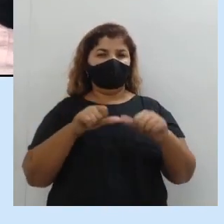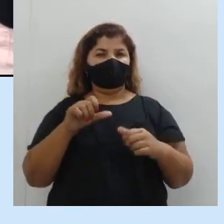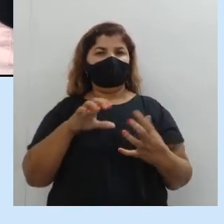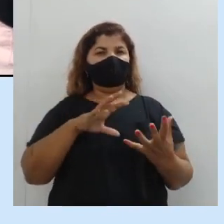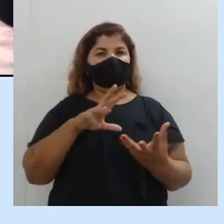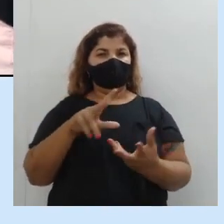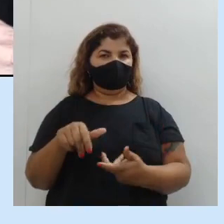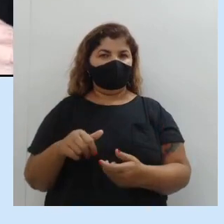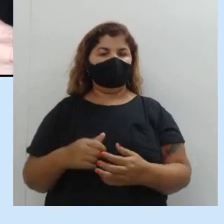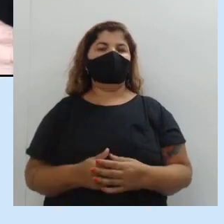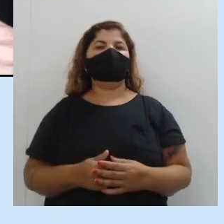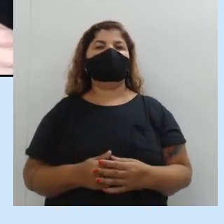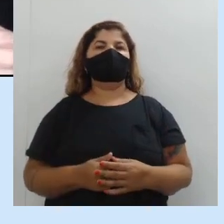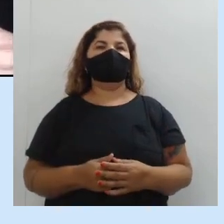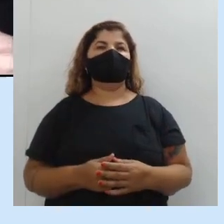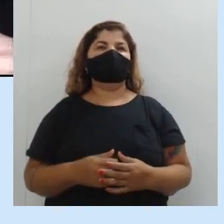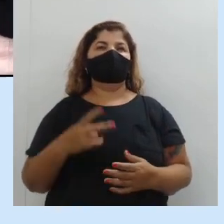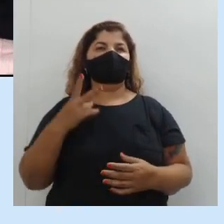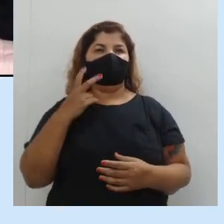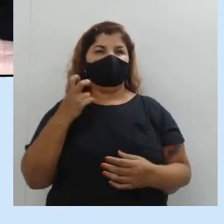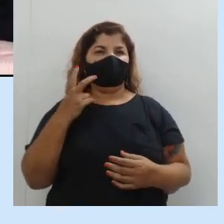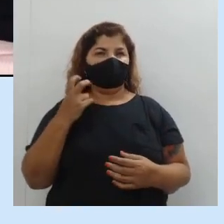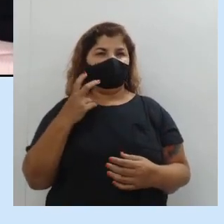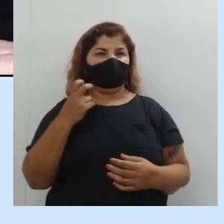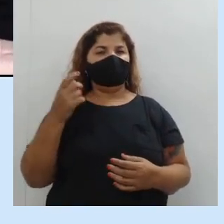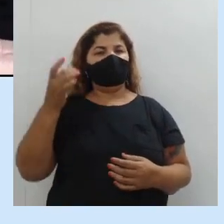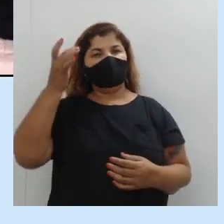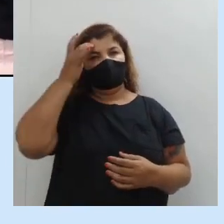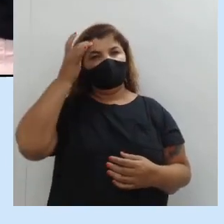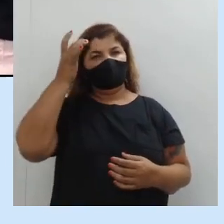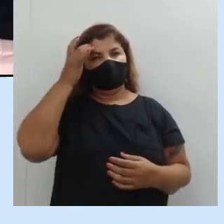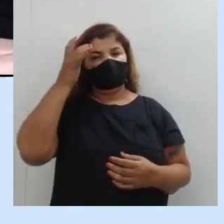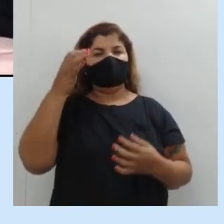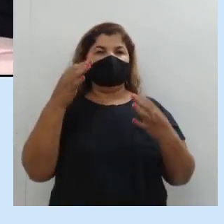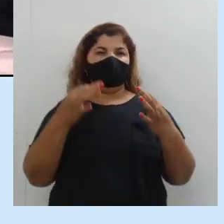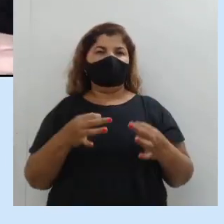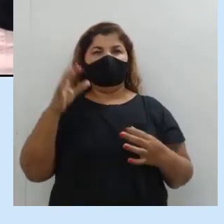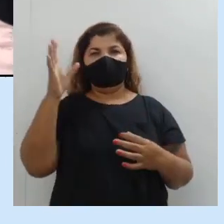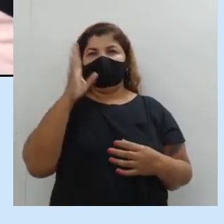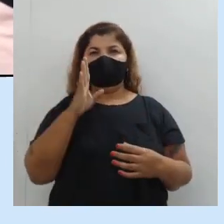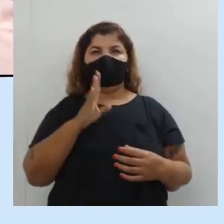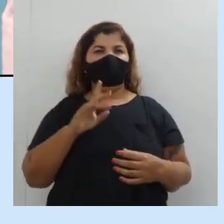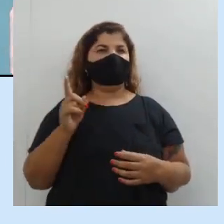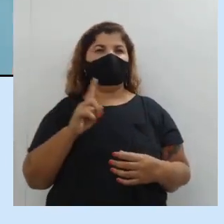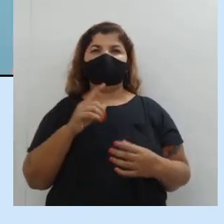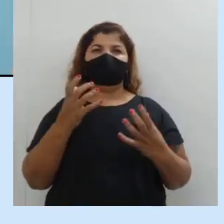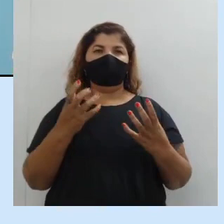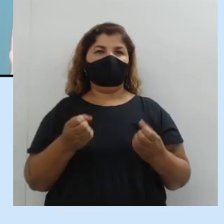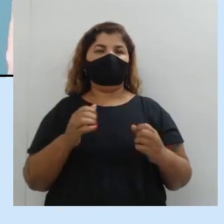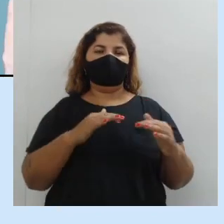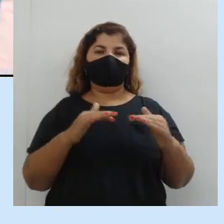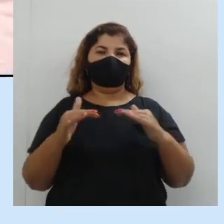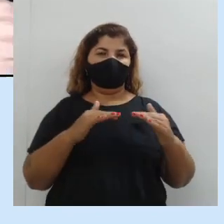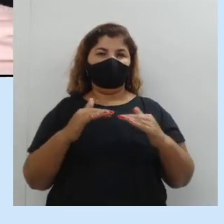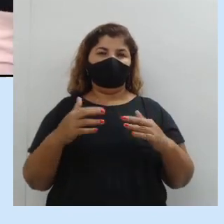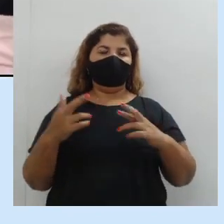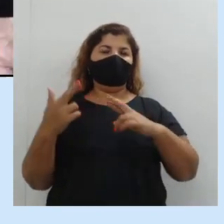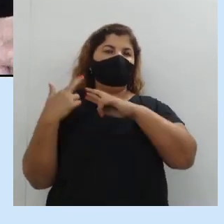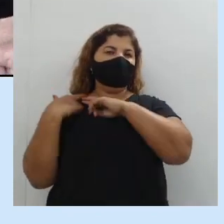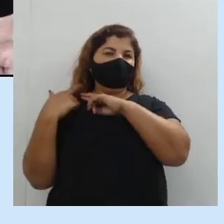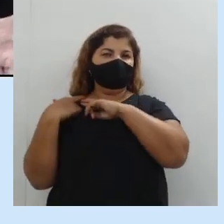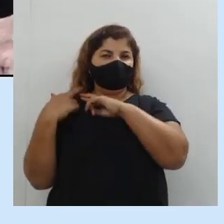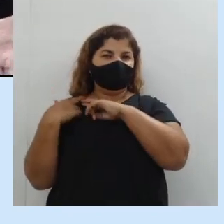mundo. A covardia mental e moral do Brasil não permite movimentos de independência.